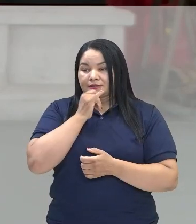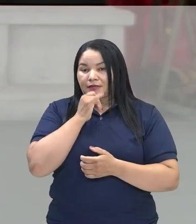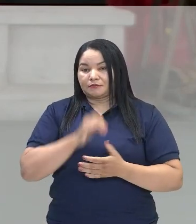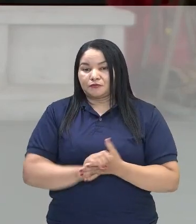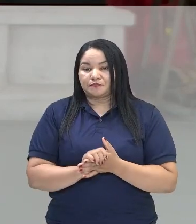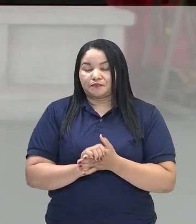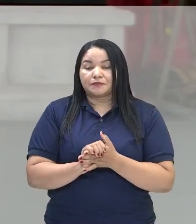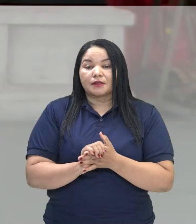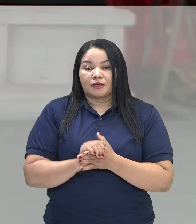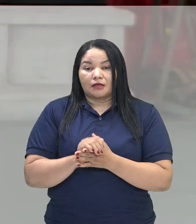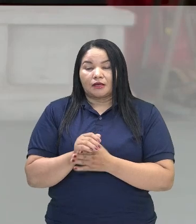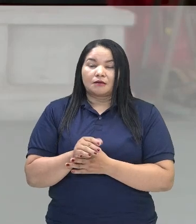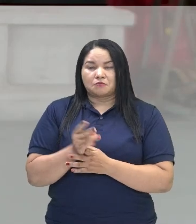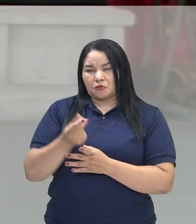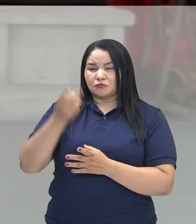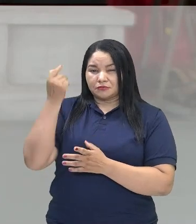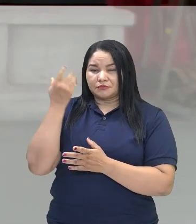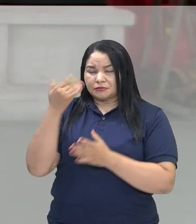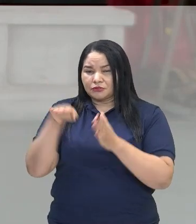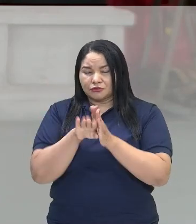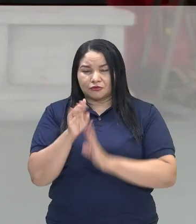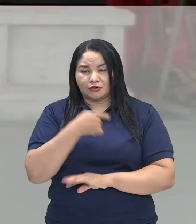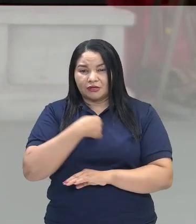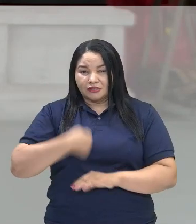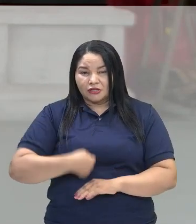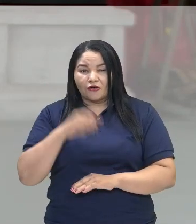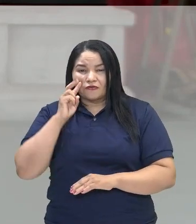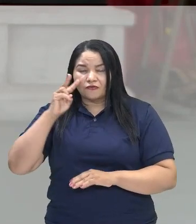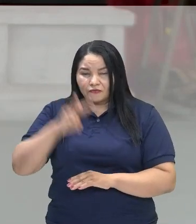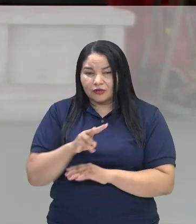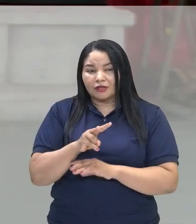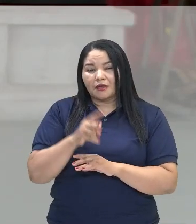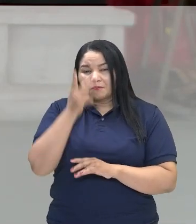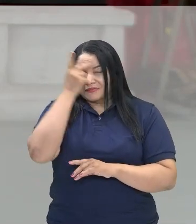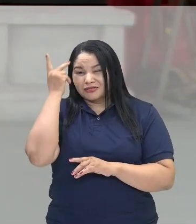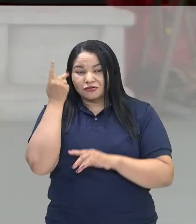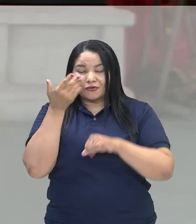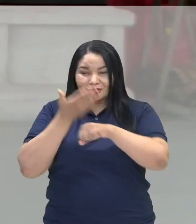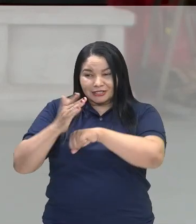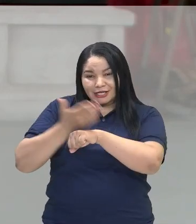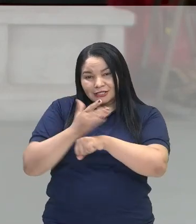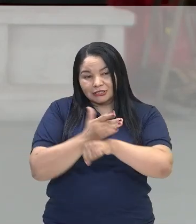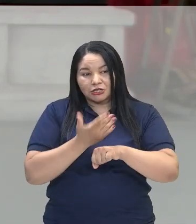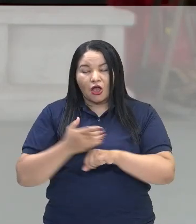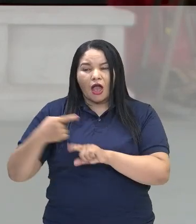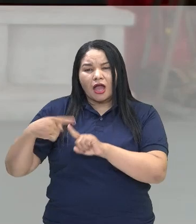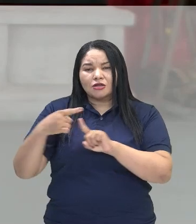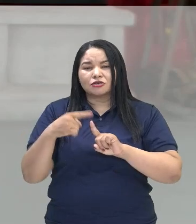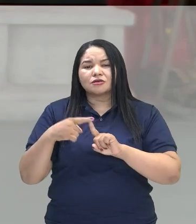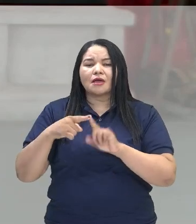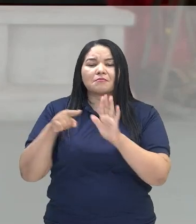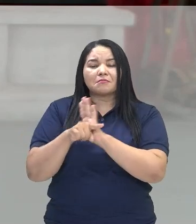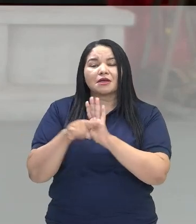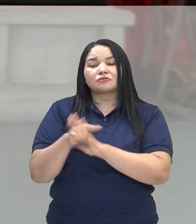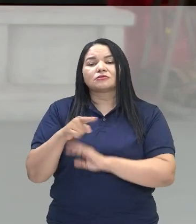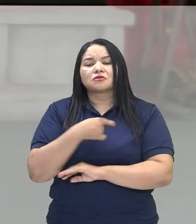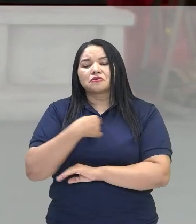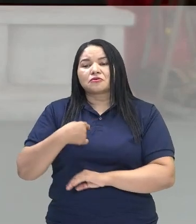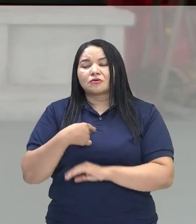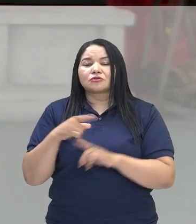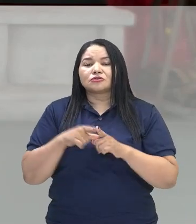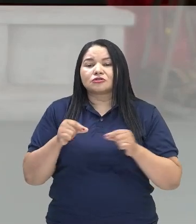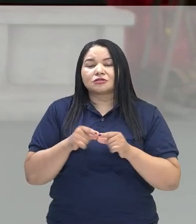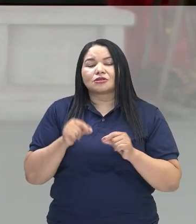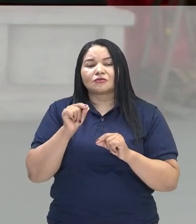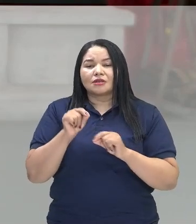na China, ele via aquelas pessoas praticando aqueles estilos e perguntava do chinês por problema de língua, o chinês falava